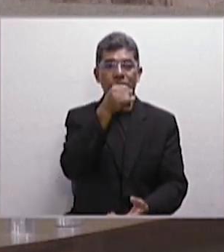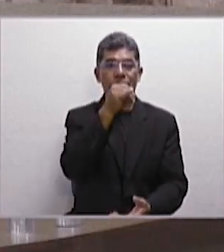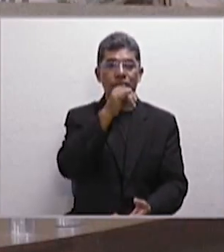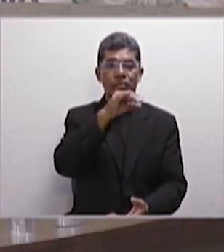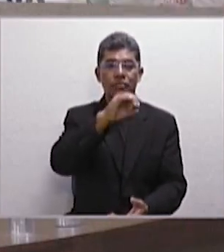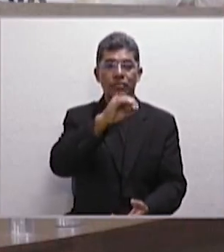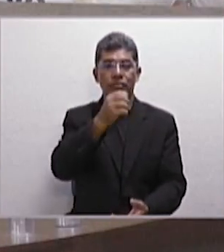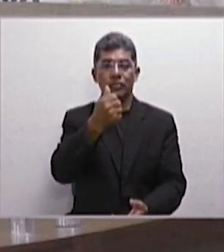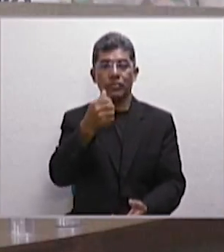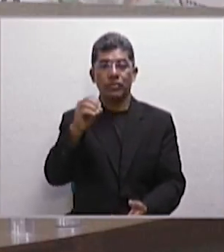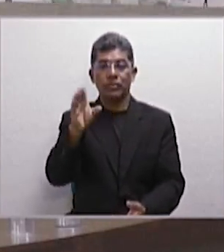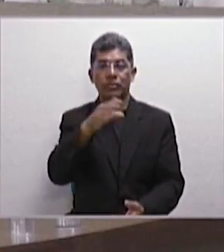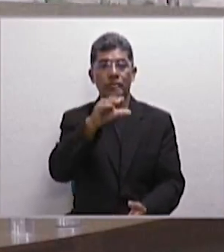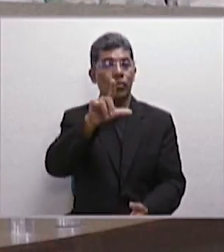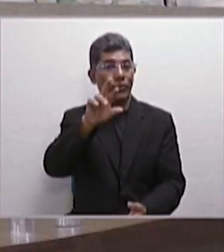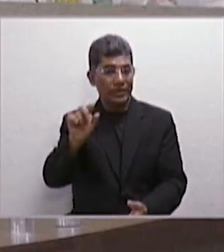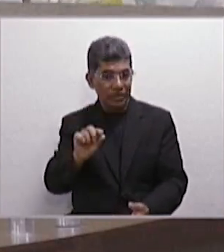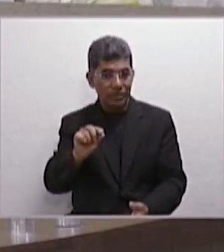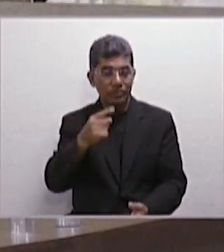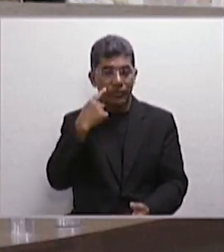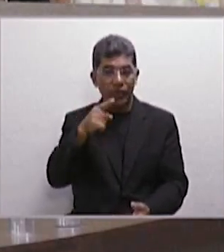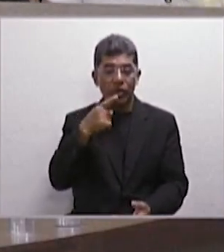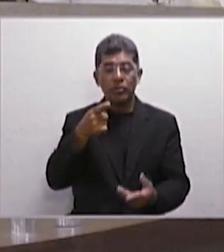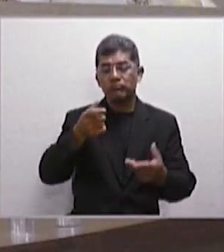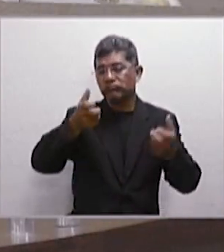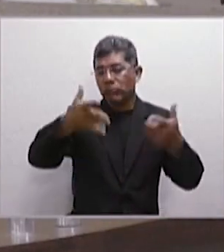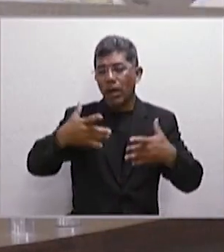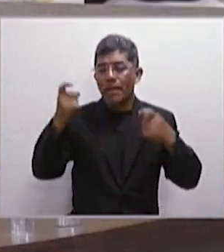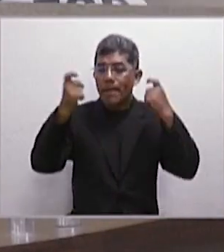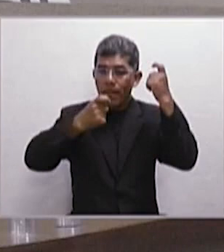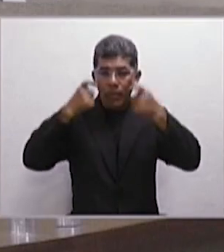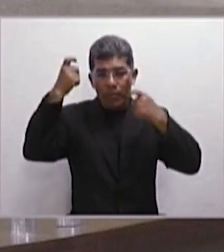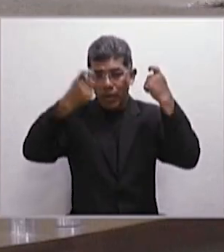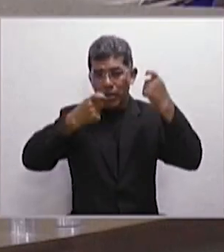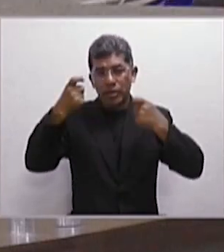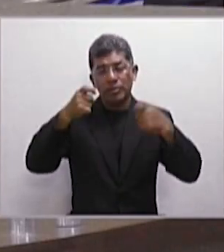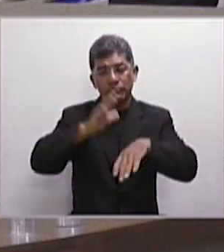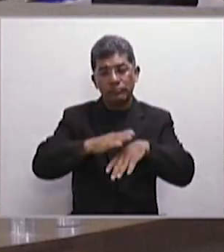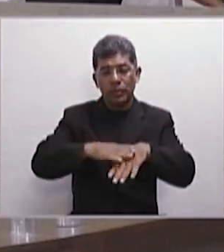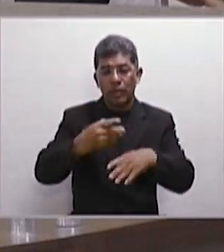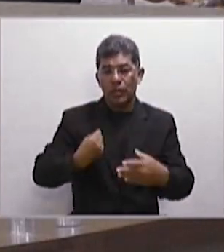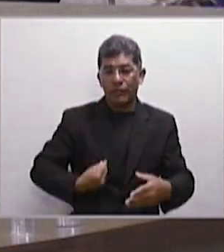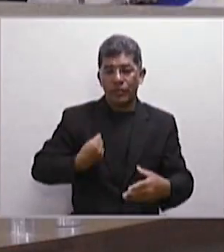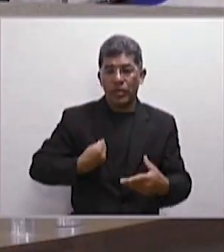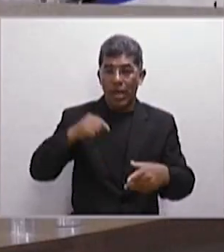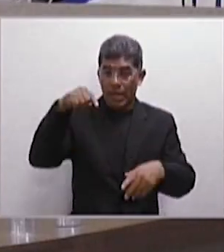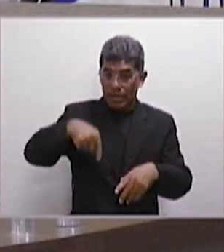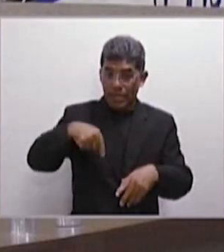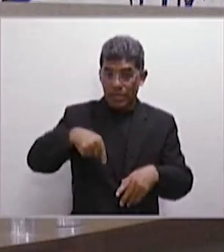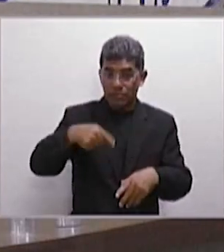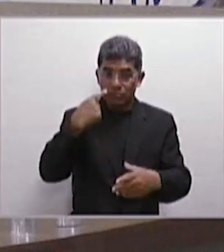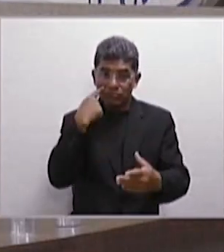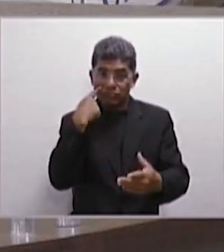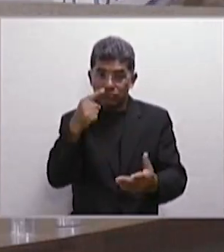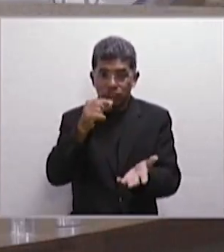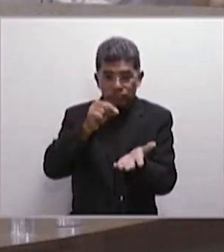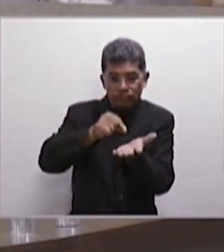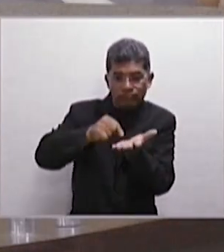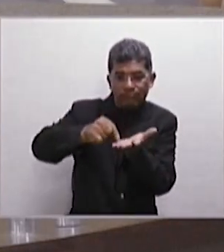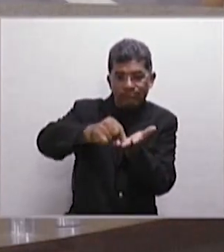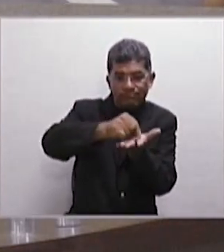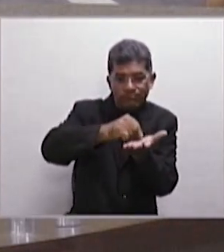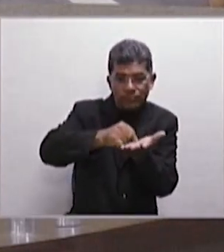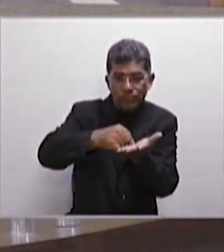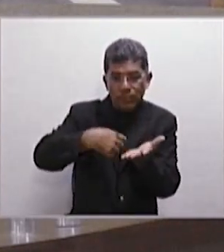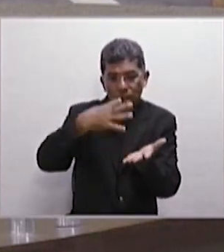é uma preocupação que parece que está apenas eh eh presente no nosso radar porque quando nós